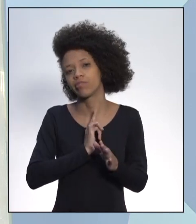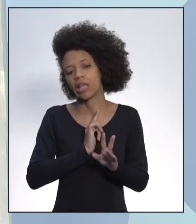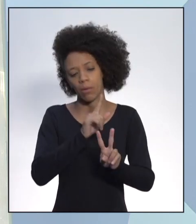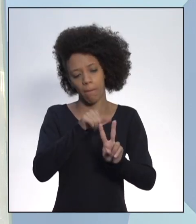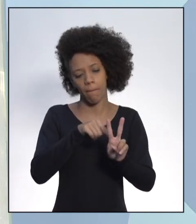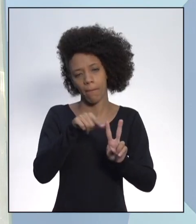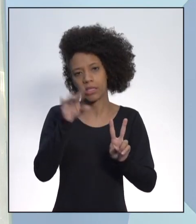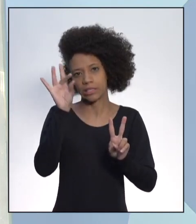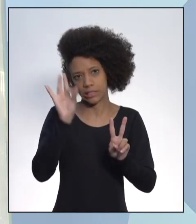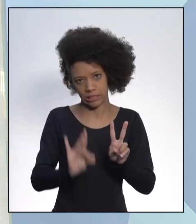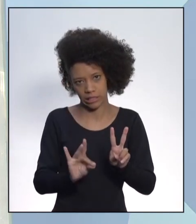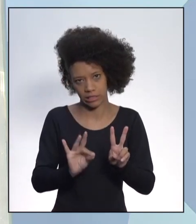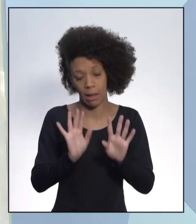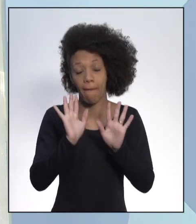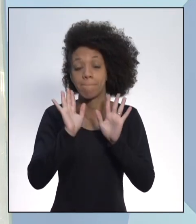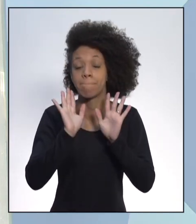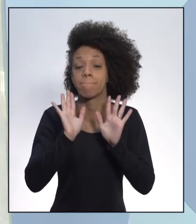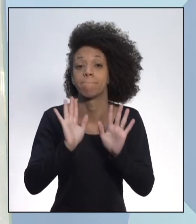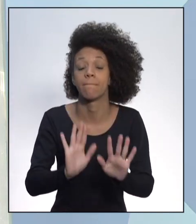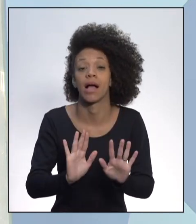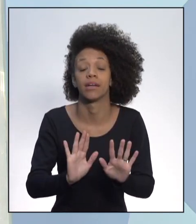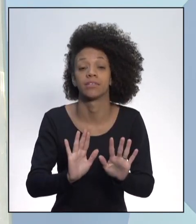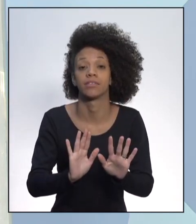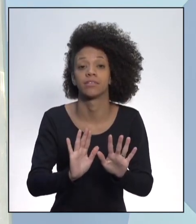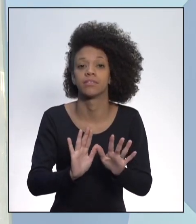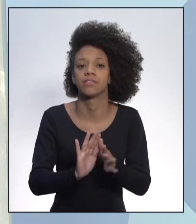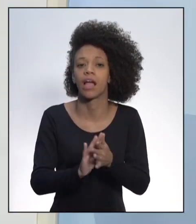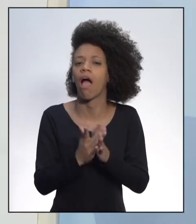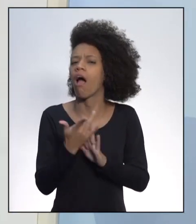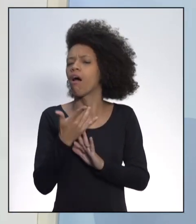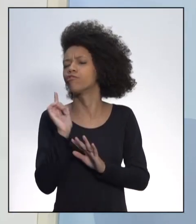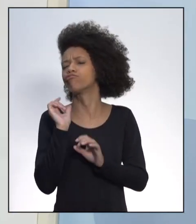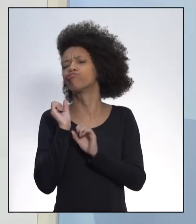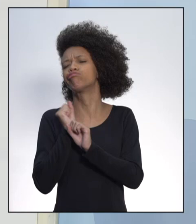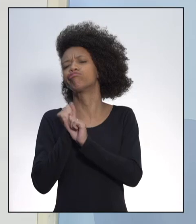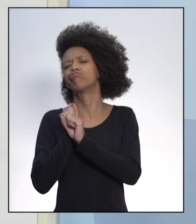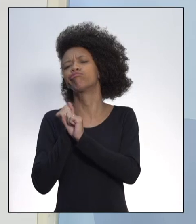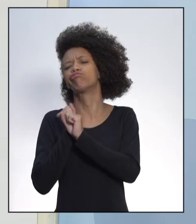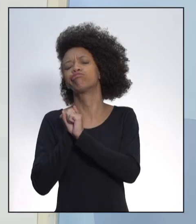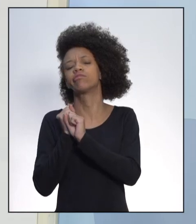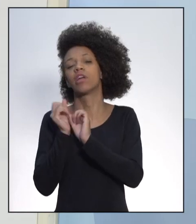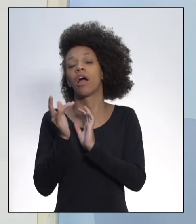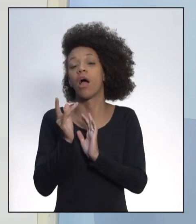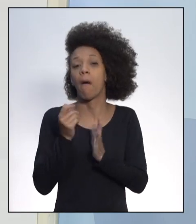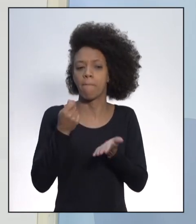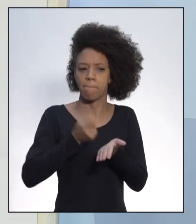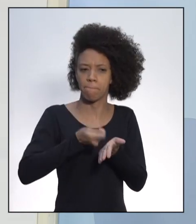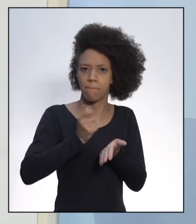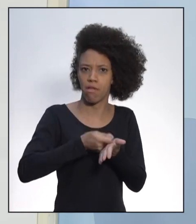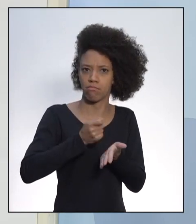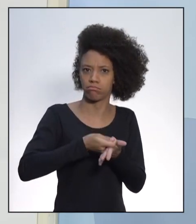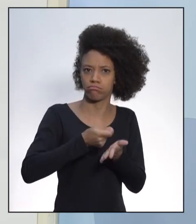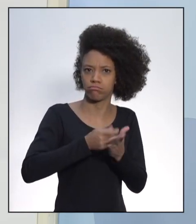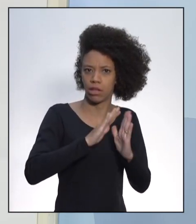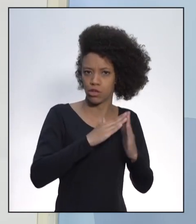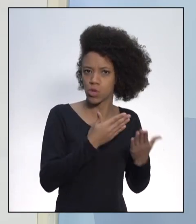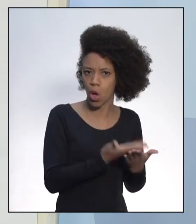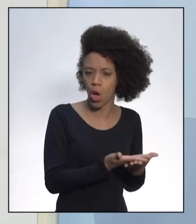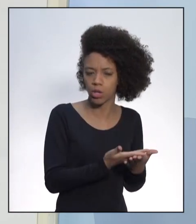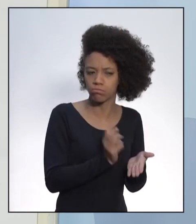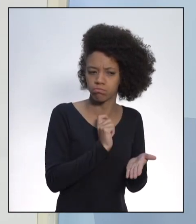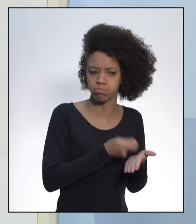exata. Mas, antigamente, era cobrado na escola